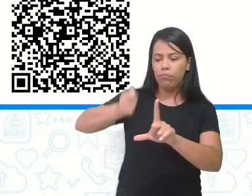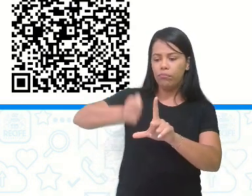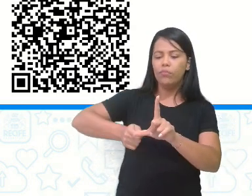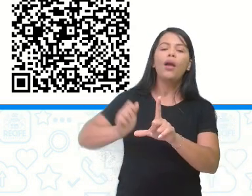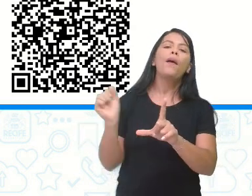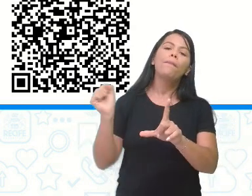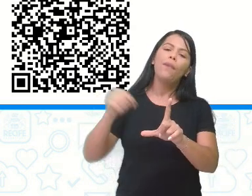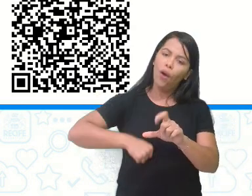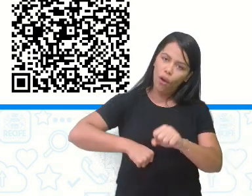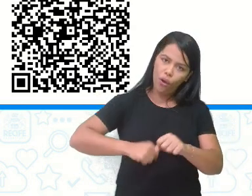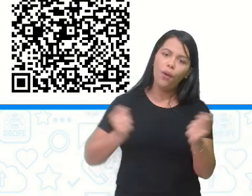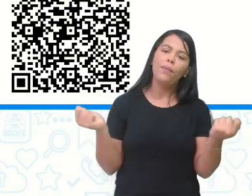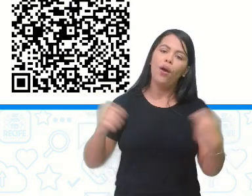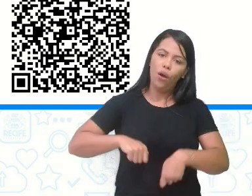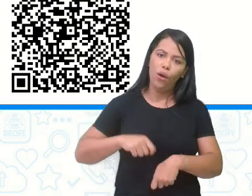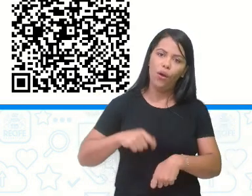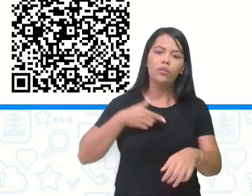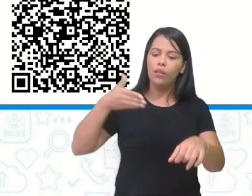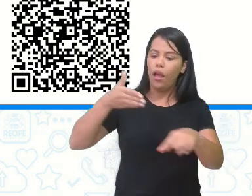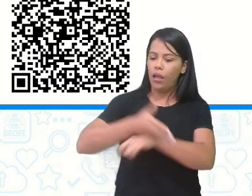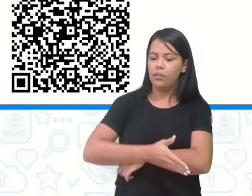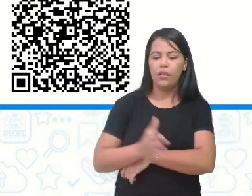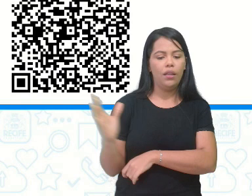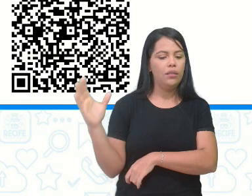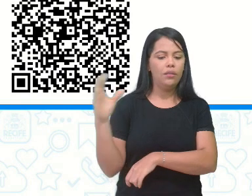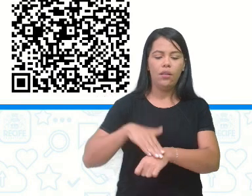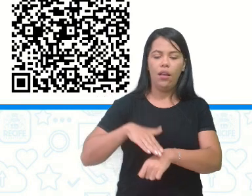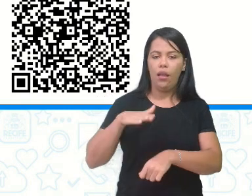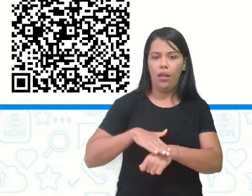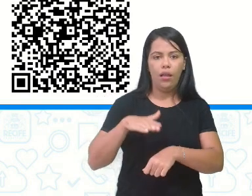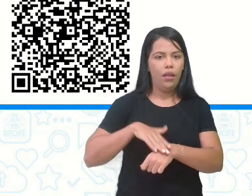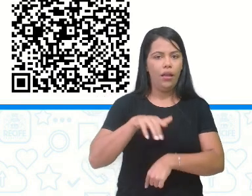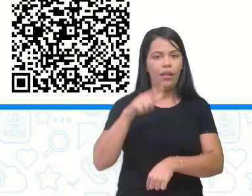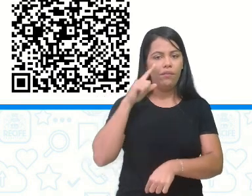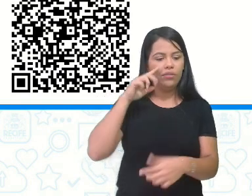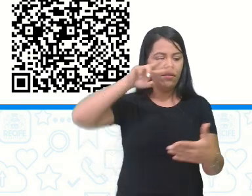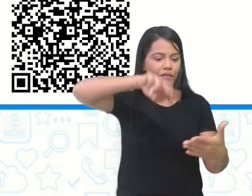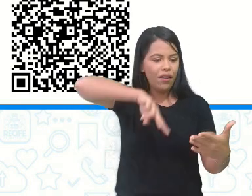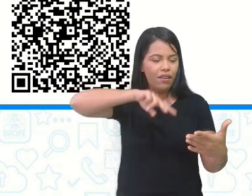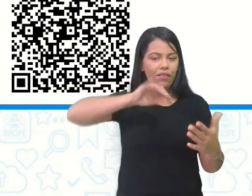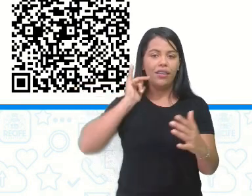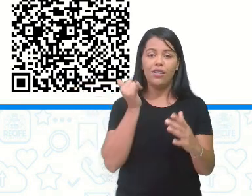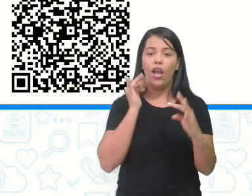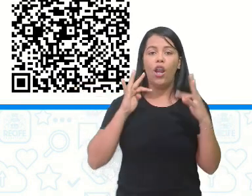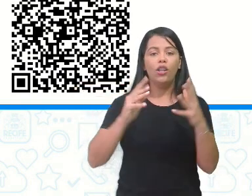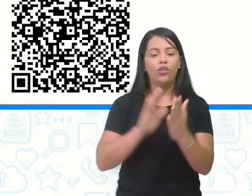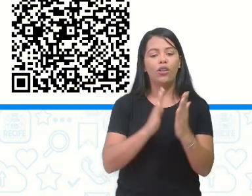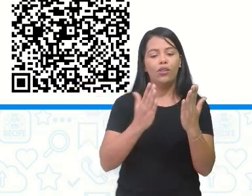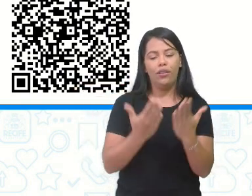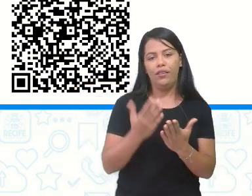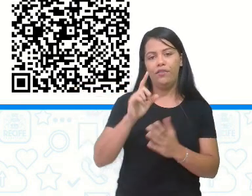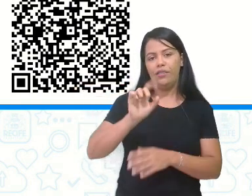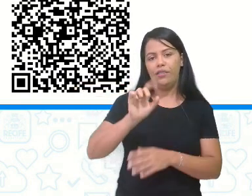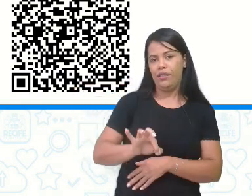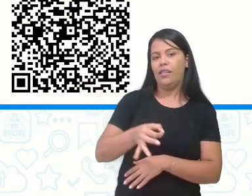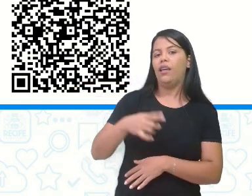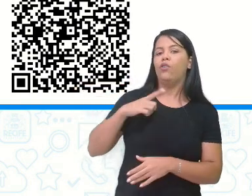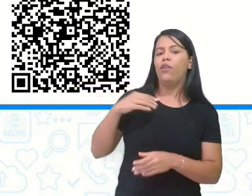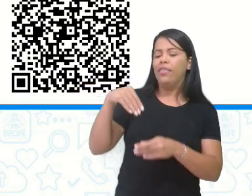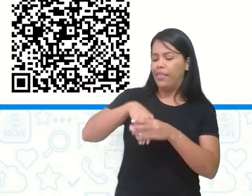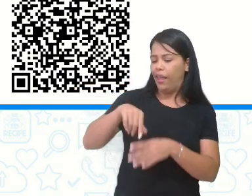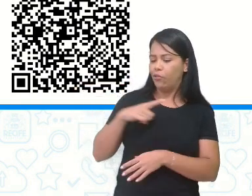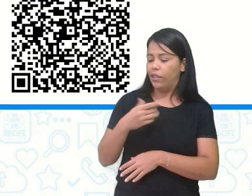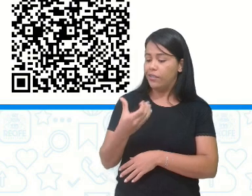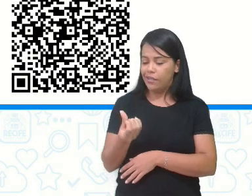para esse QR Code e entra automaticamente nessa historinha aí, nesse livro, que tem 6 contos